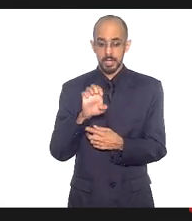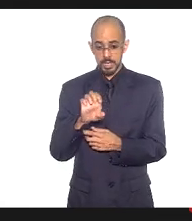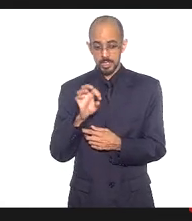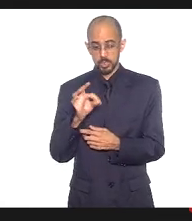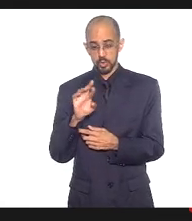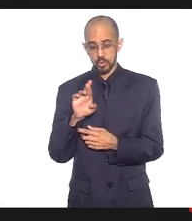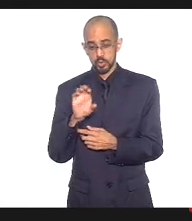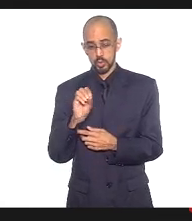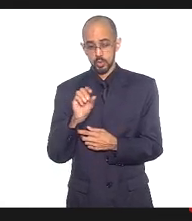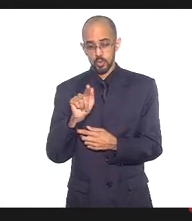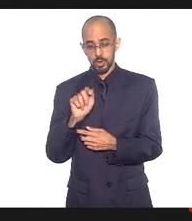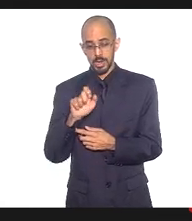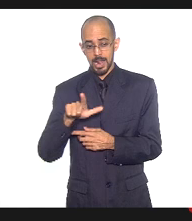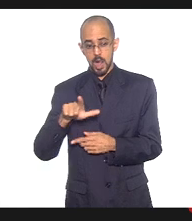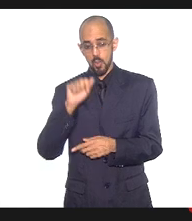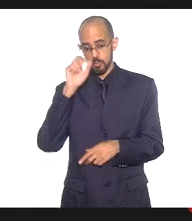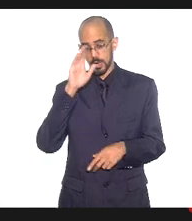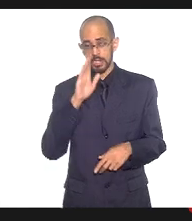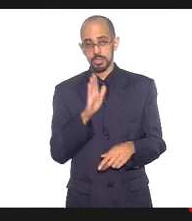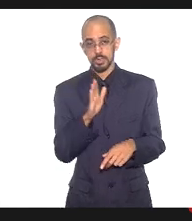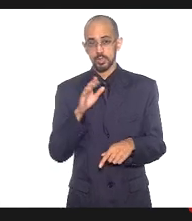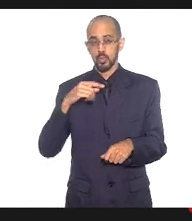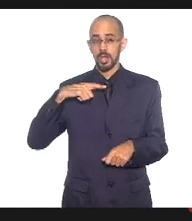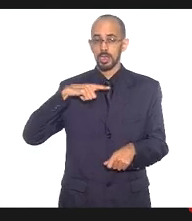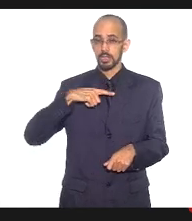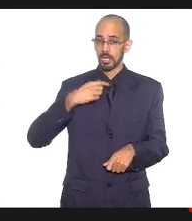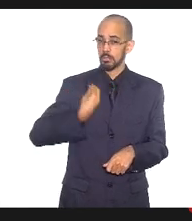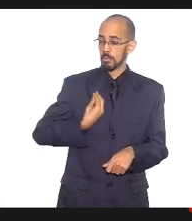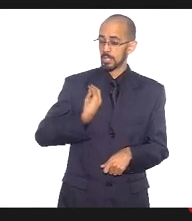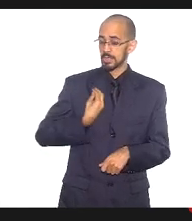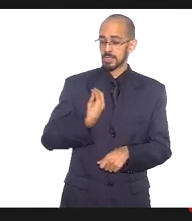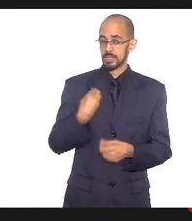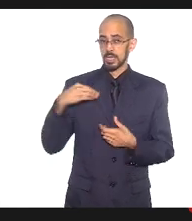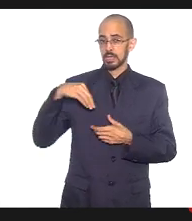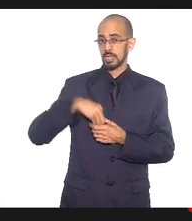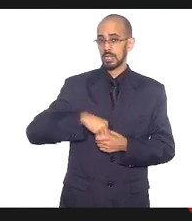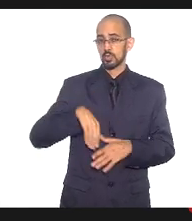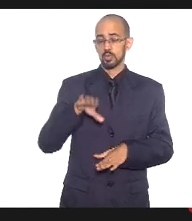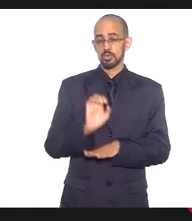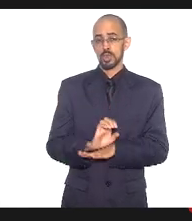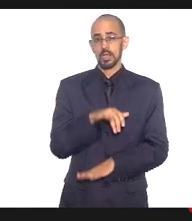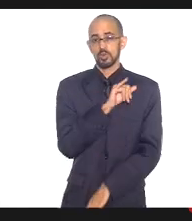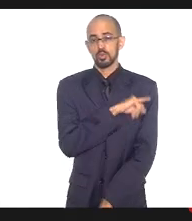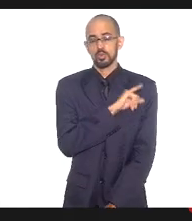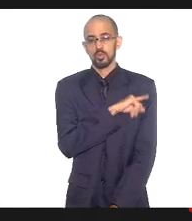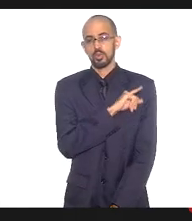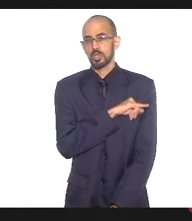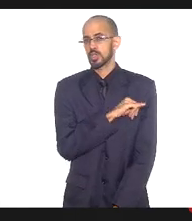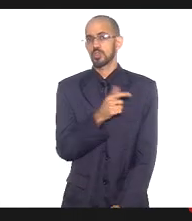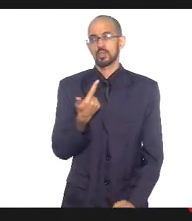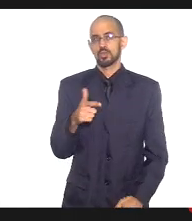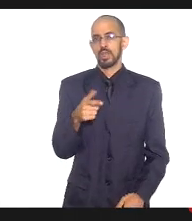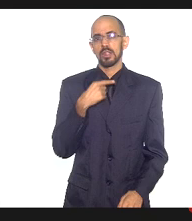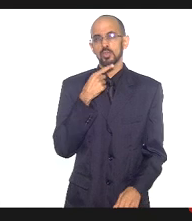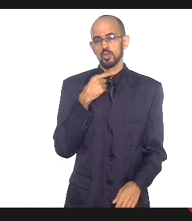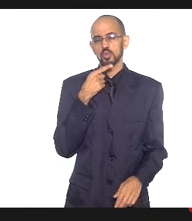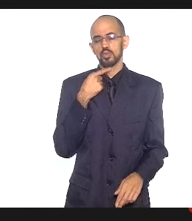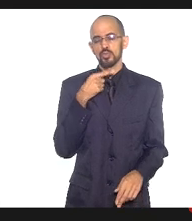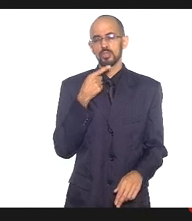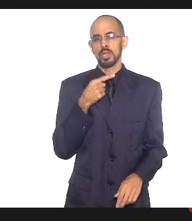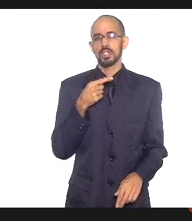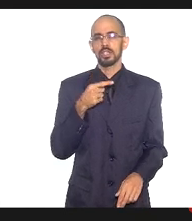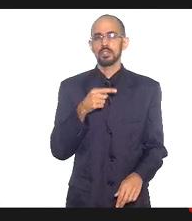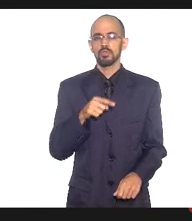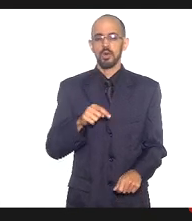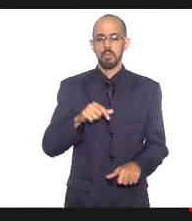presença no mercado brasileiro e a presença no pré-sal fluminense, foi, sem sombra de dúvida, foi um game changer, né? Foi uma mudança